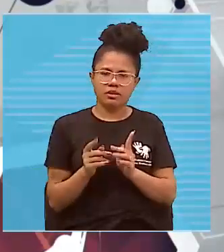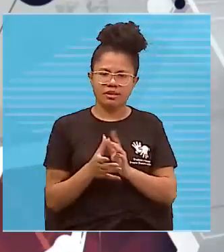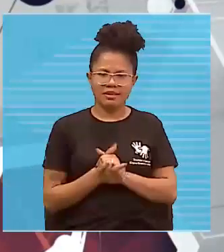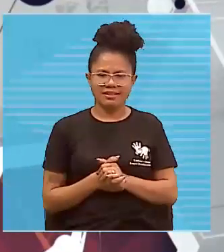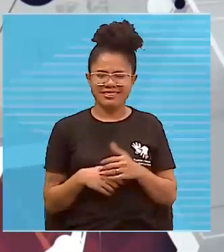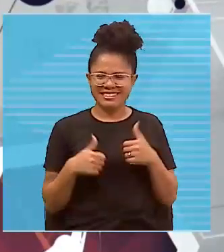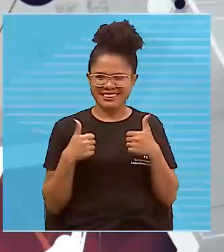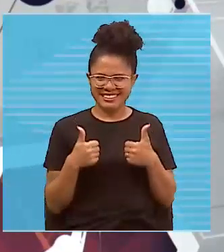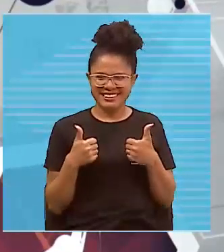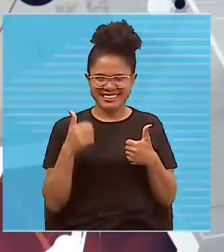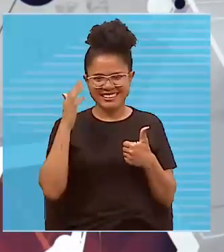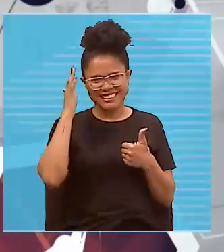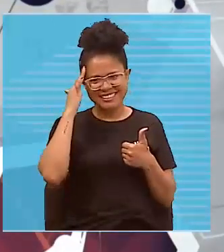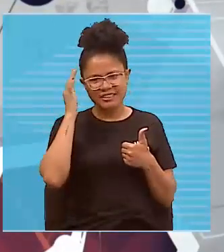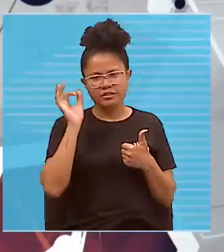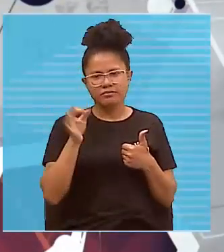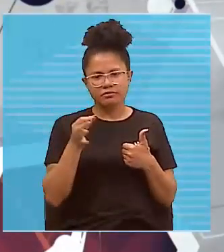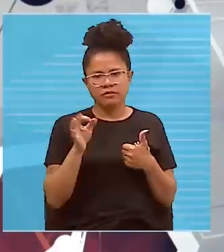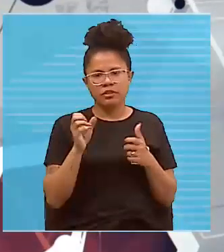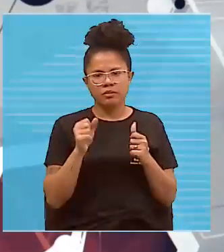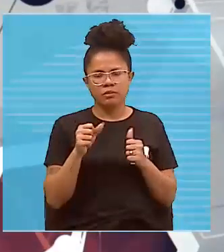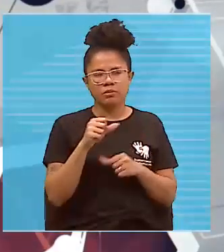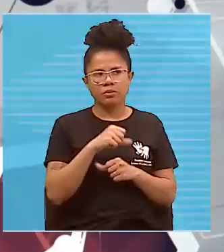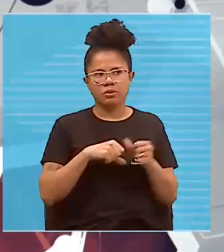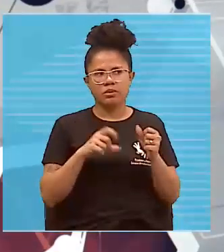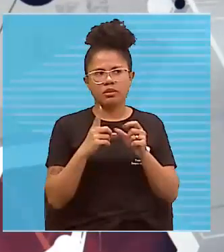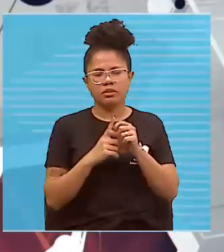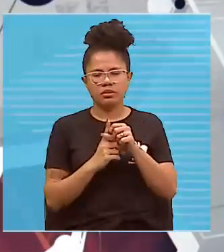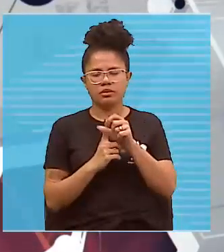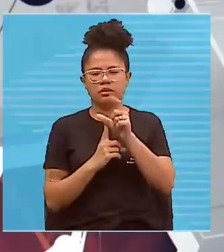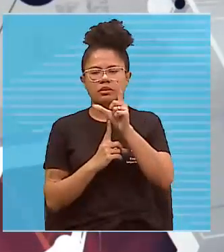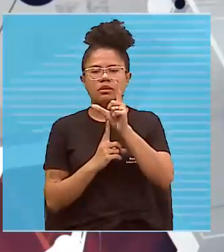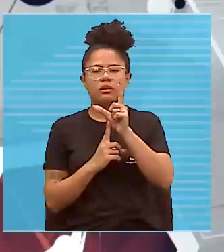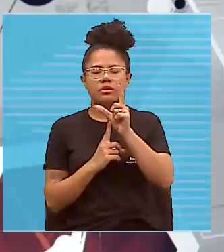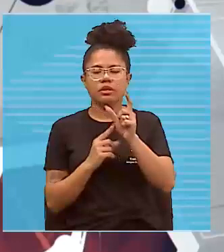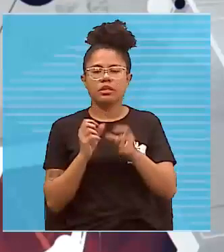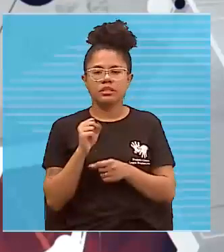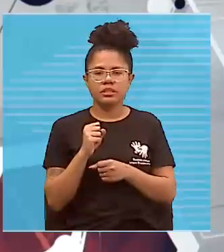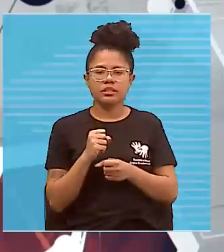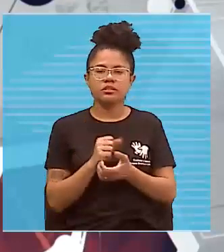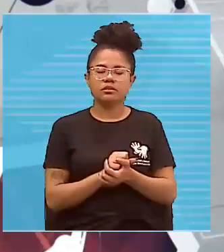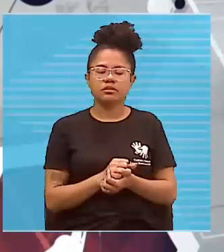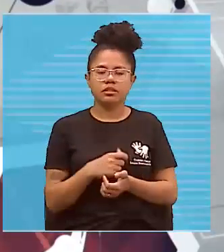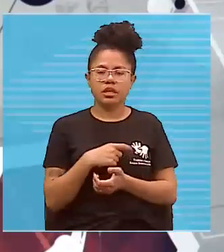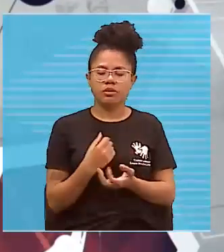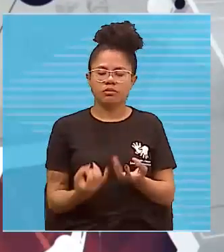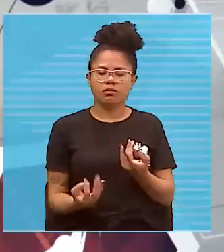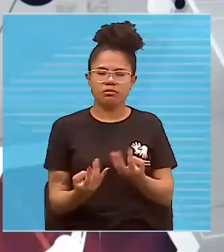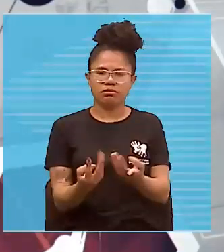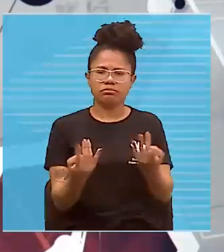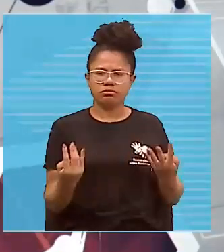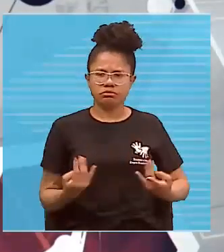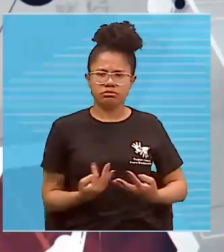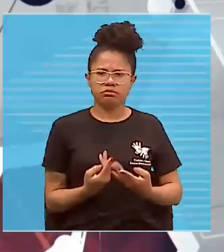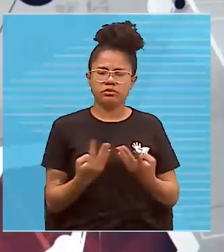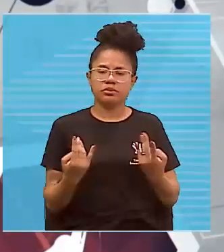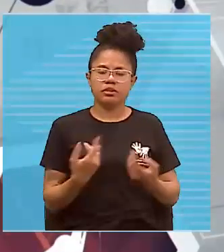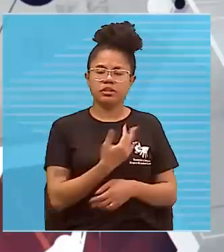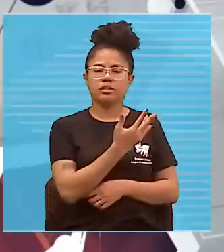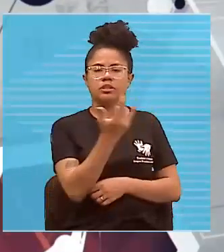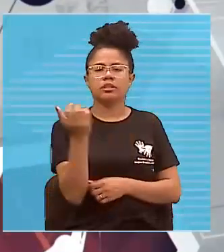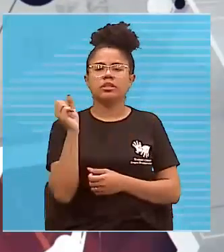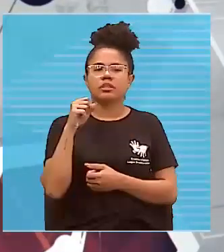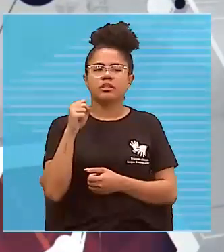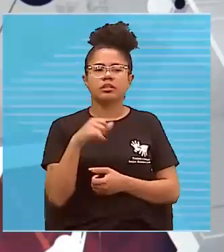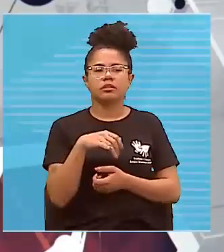certo. Ah, ele pode alterar a temperatura do planeta e ocasionar incêndios florestais? Pode, sobretudo no cerrado. O